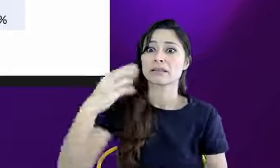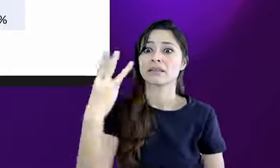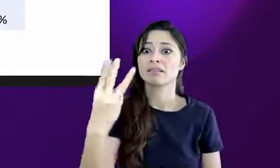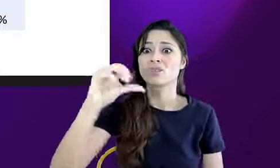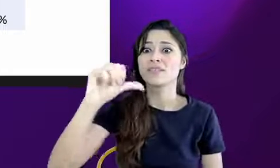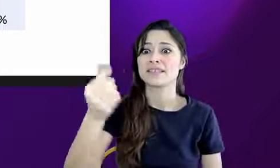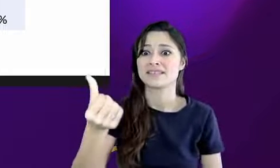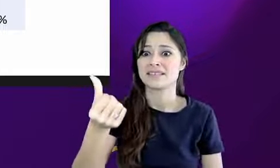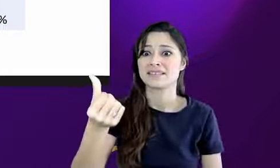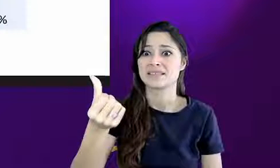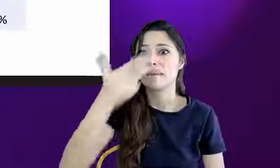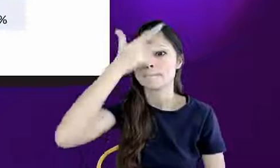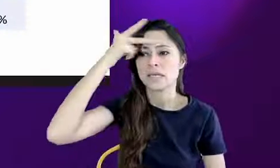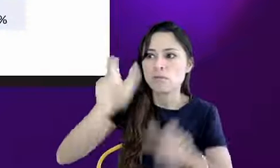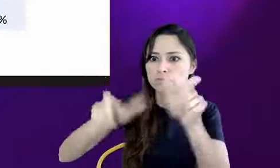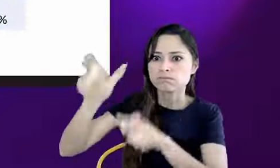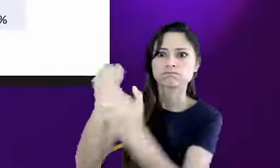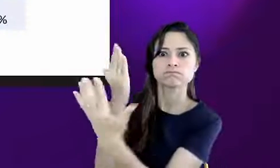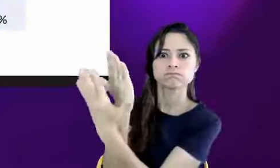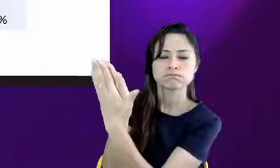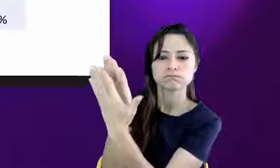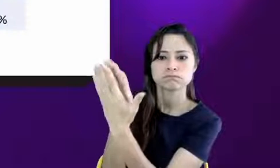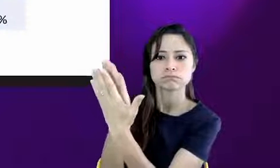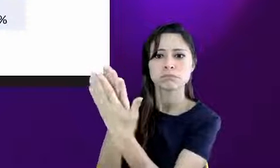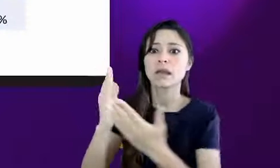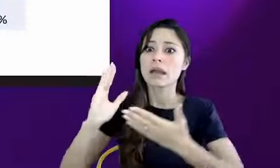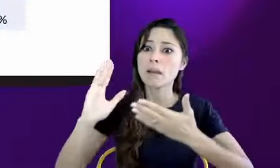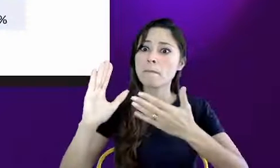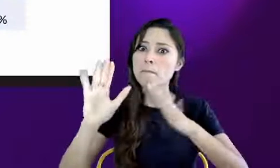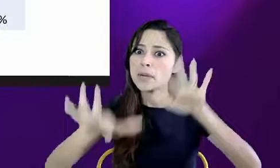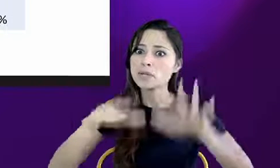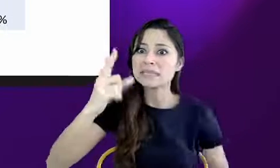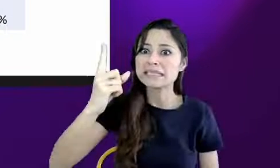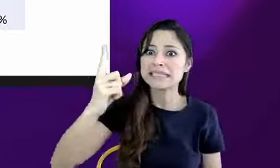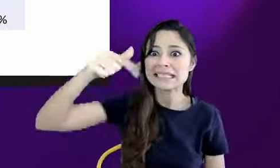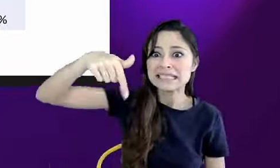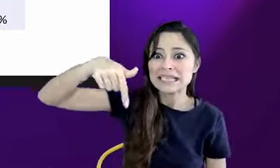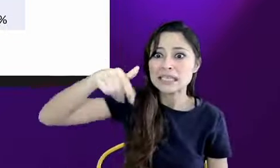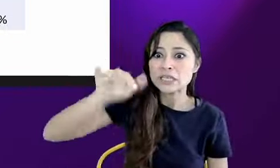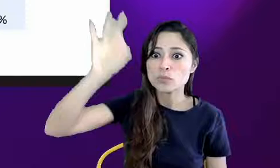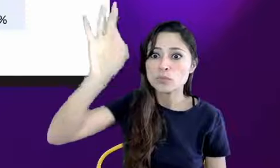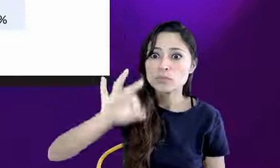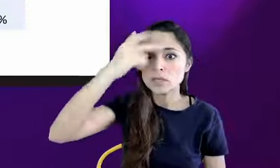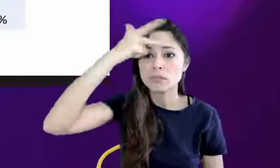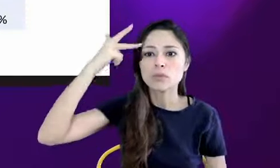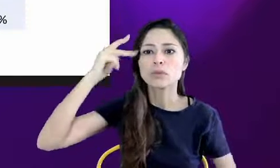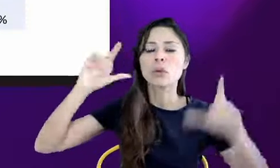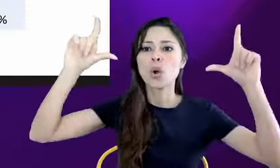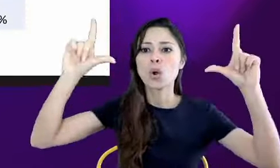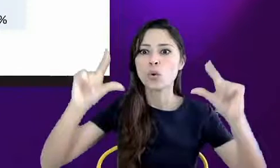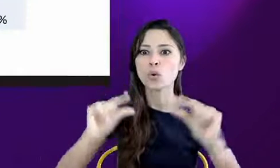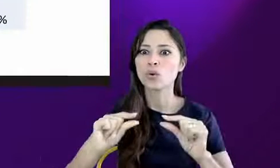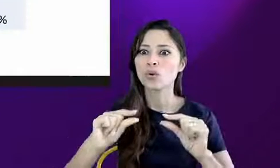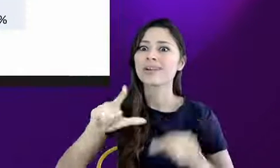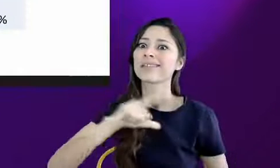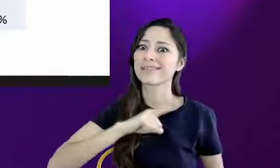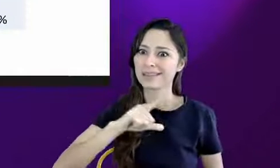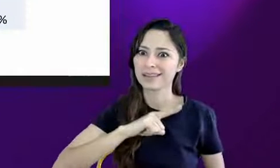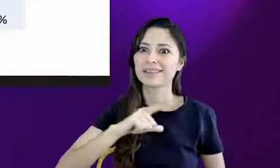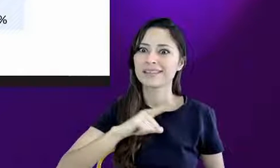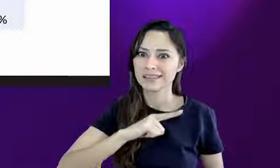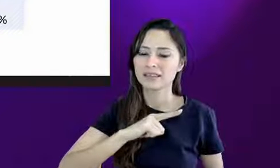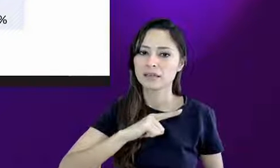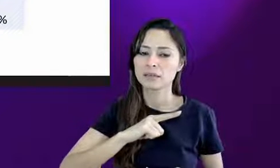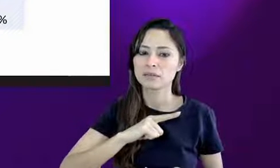aqui para remissão de 17% praticamente na semana 8, semana 24 e semana 52. Portanto, nós precisamos de